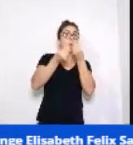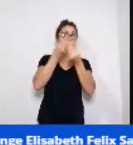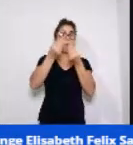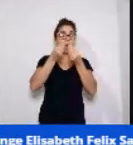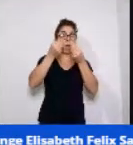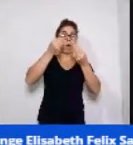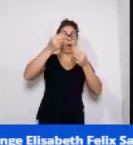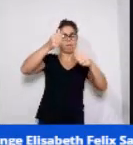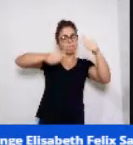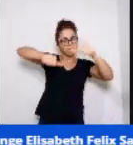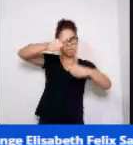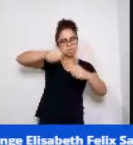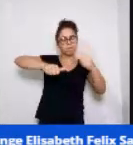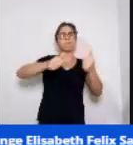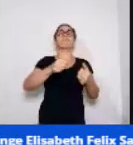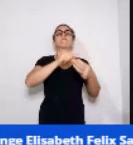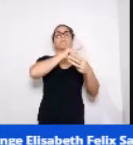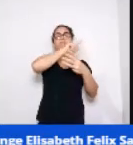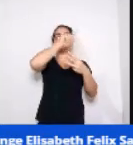perguntas.